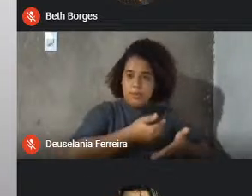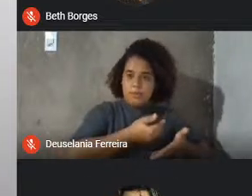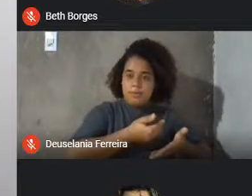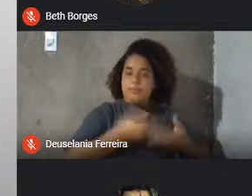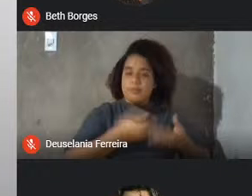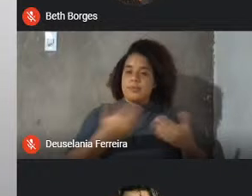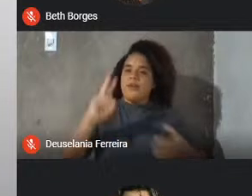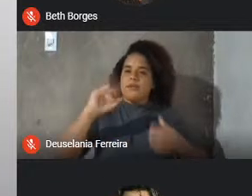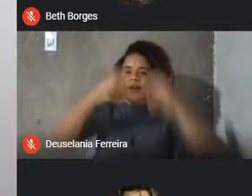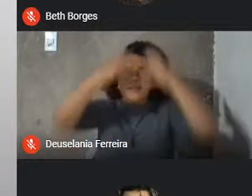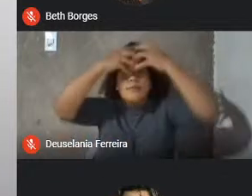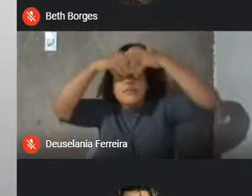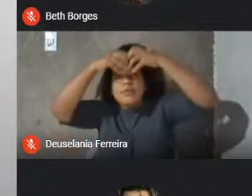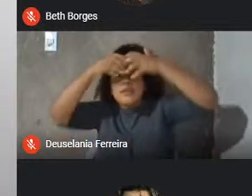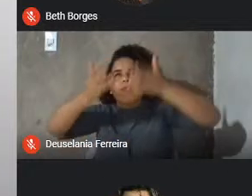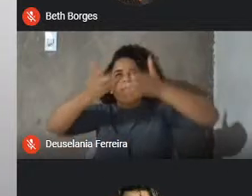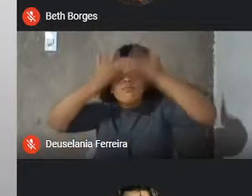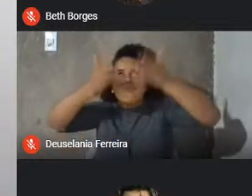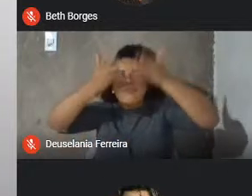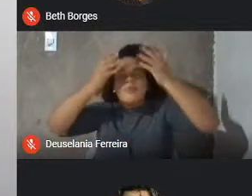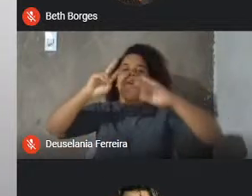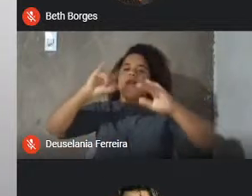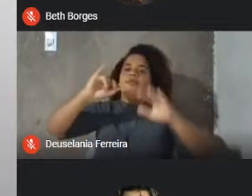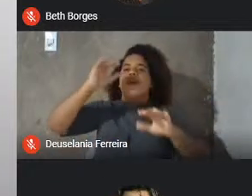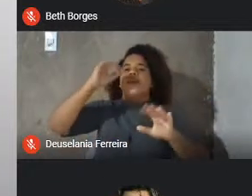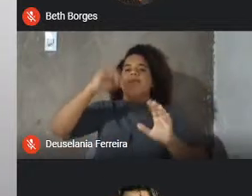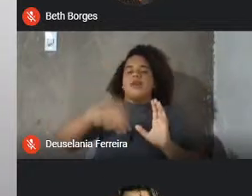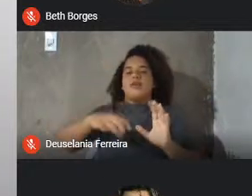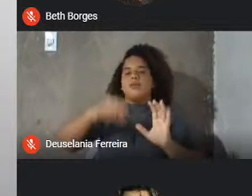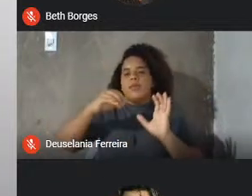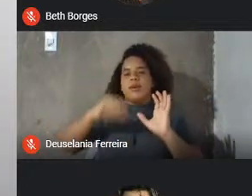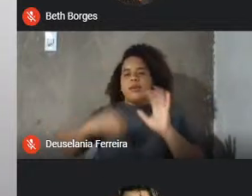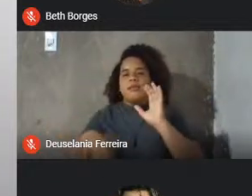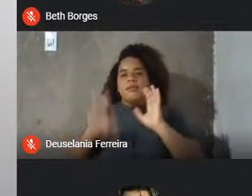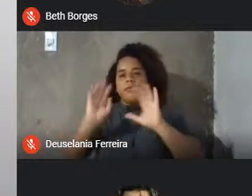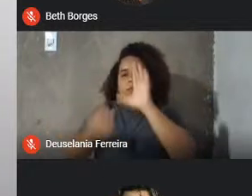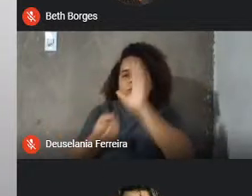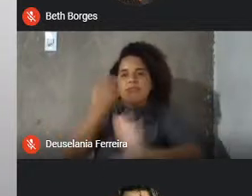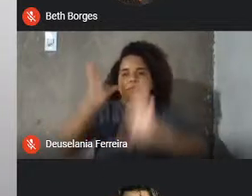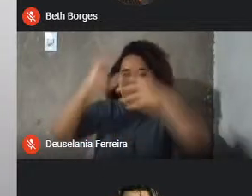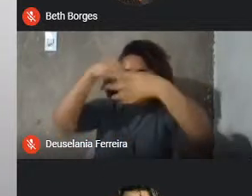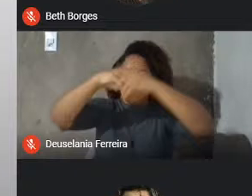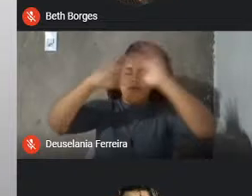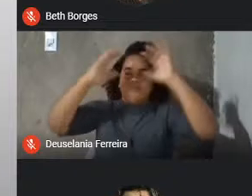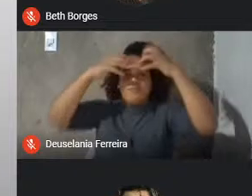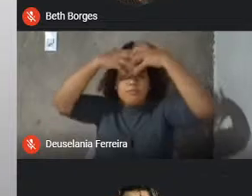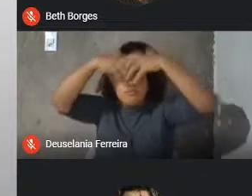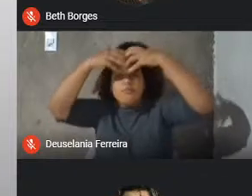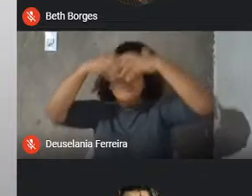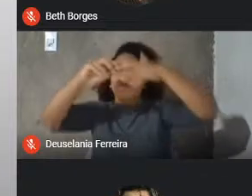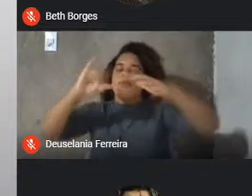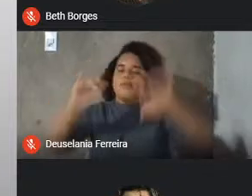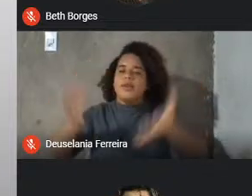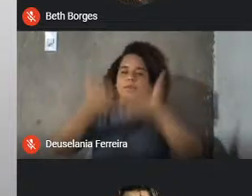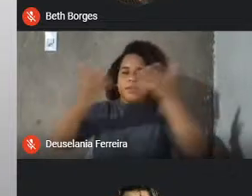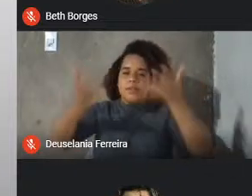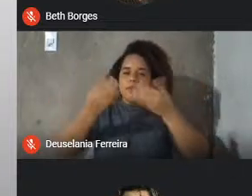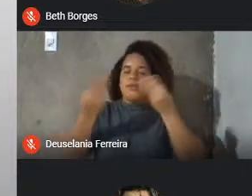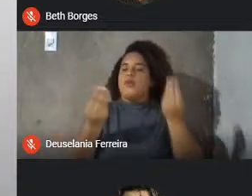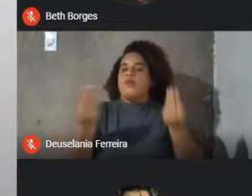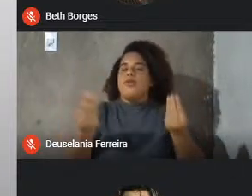isso vai se tornando uma crença central, quebrando a crença limitante, onde nós vamos reforçando através de processos